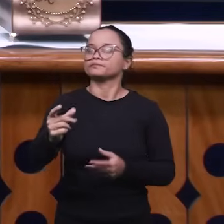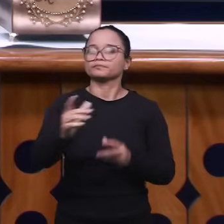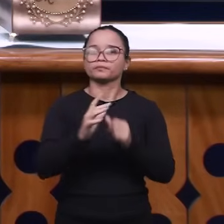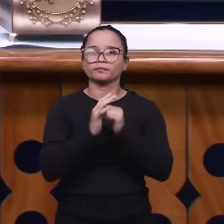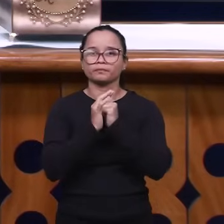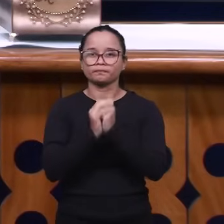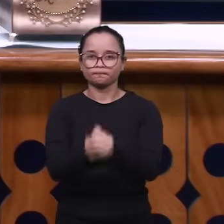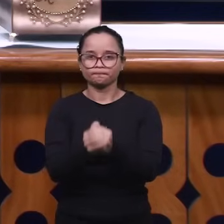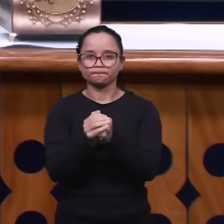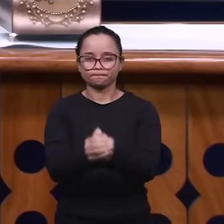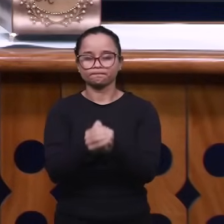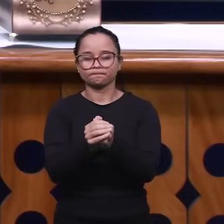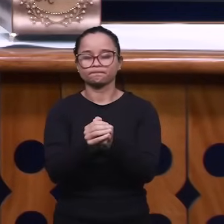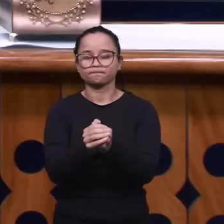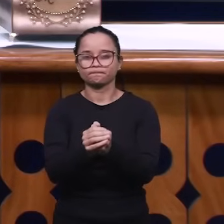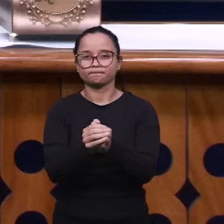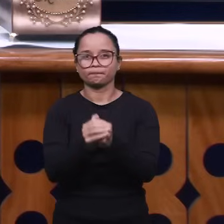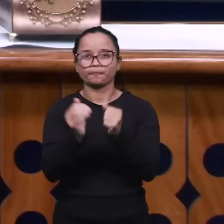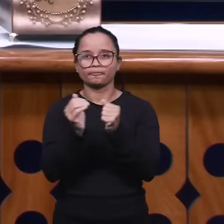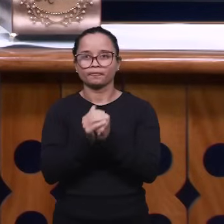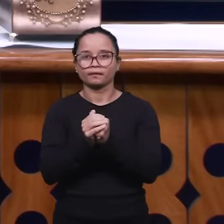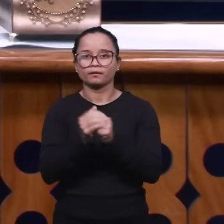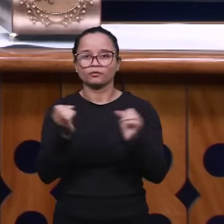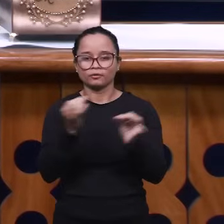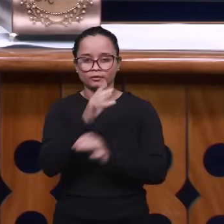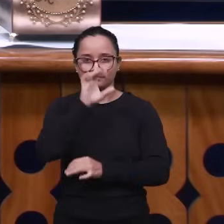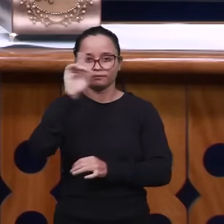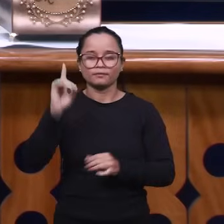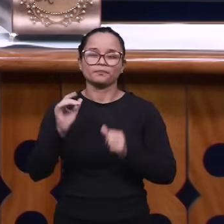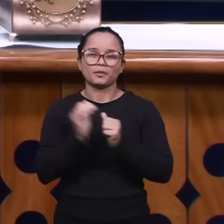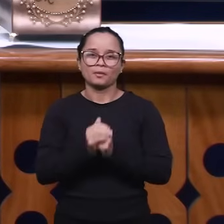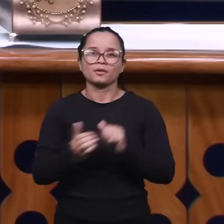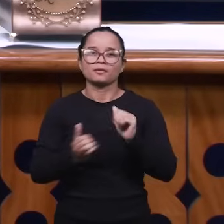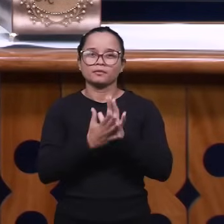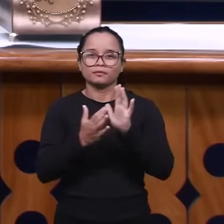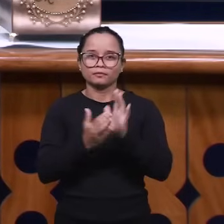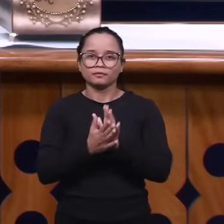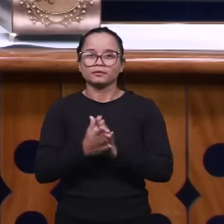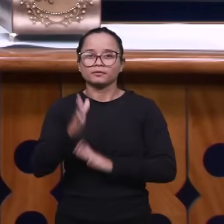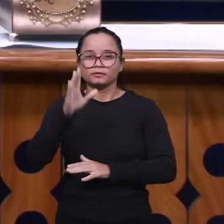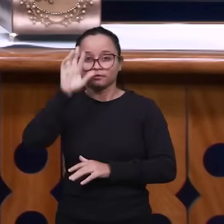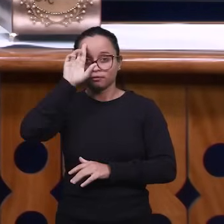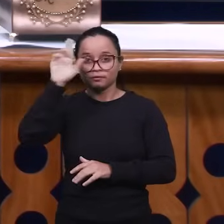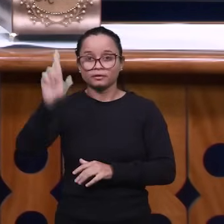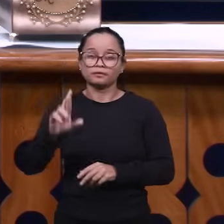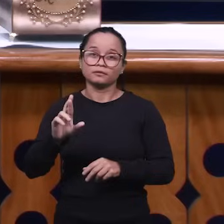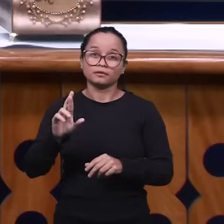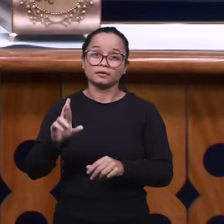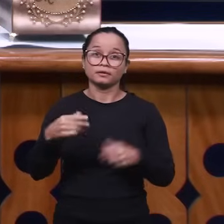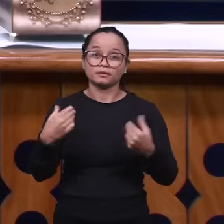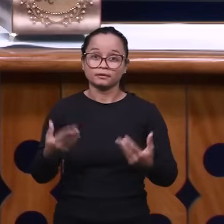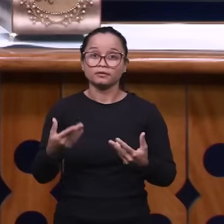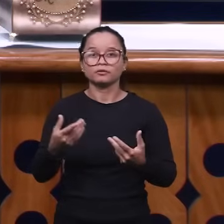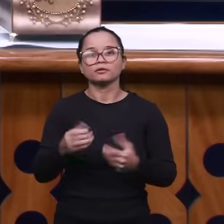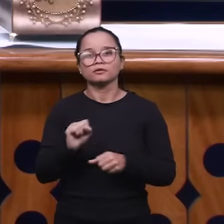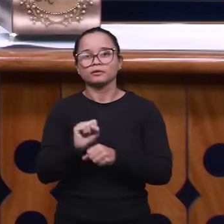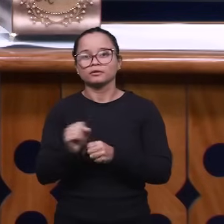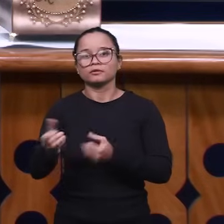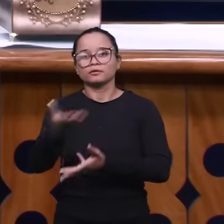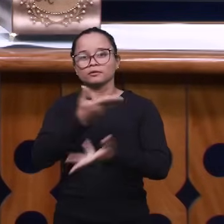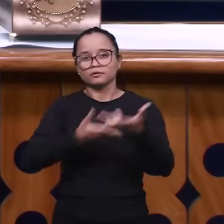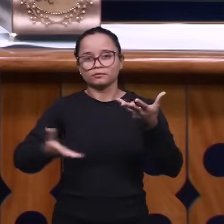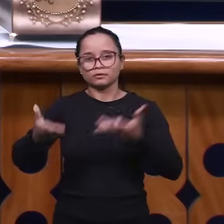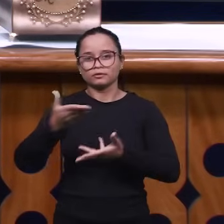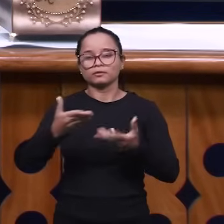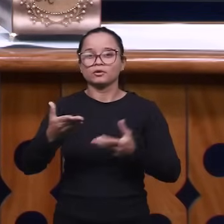e para sempre. Amém. Glória a Deus. Amém. Louvado seja o Senhor. Aguardamos assim a sua participação mais